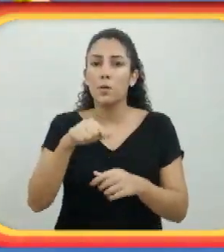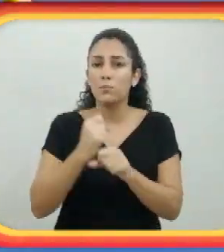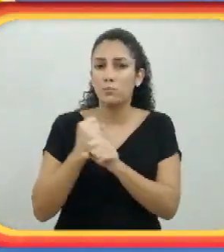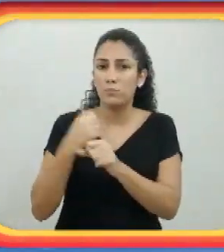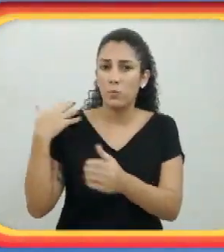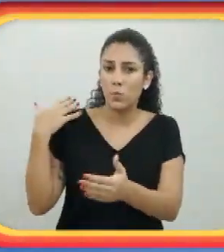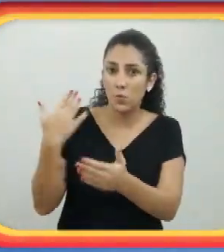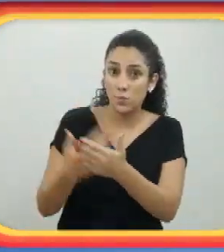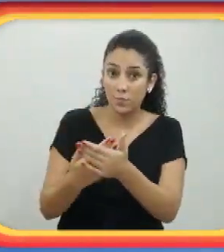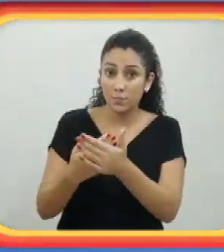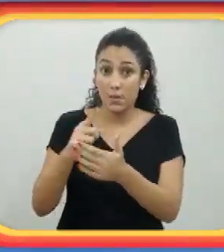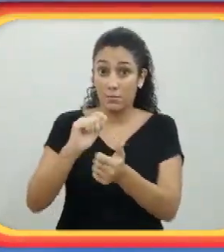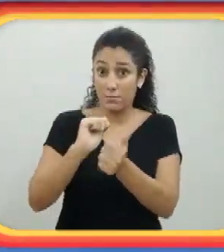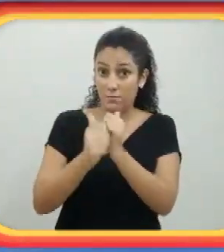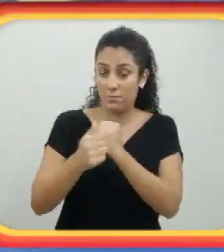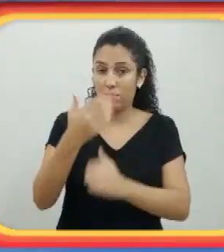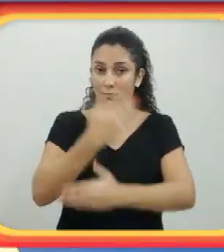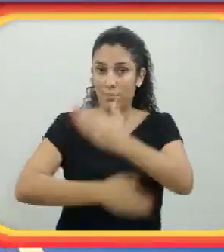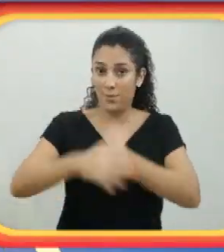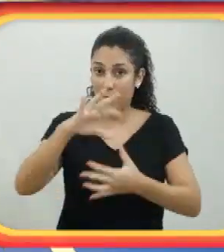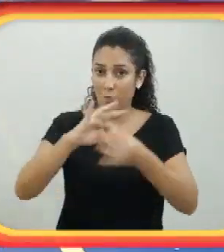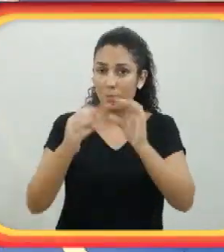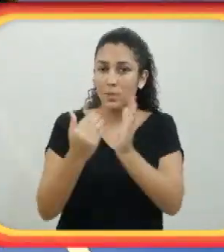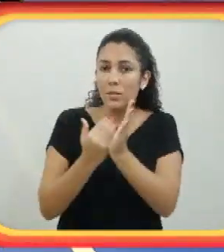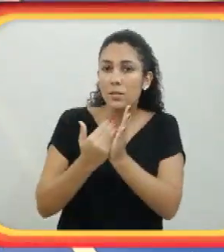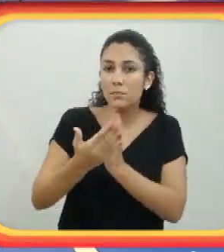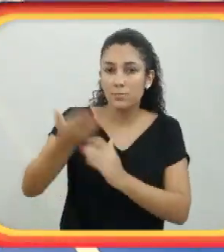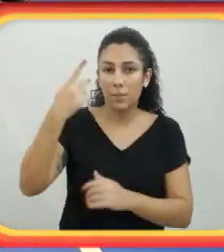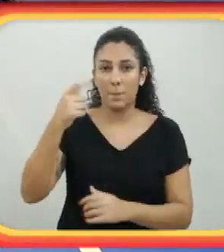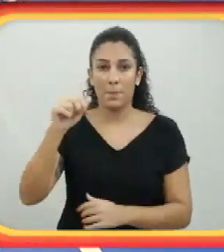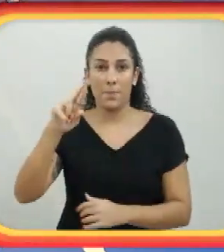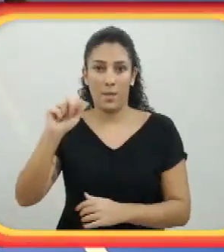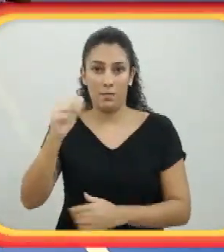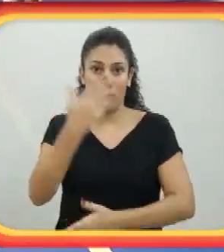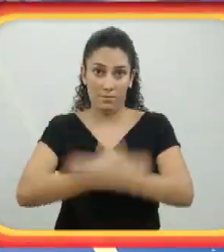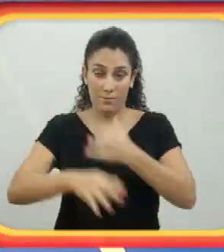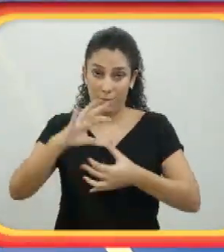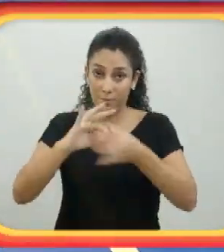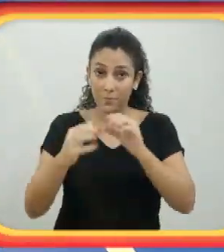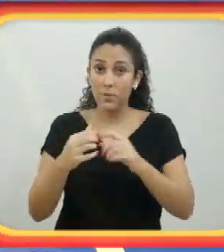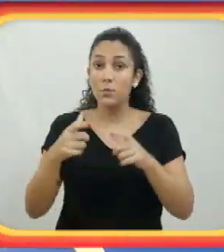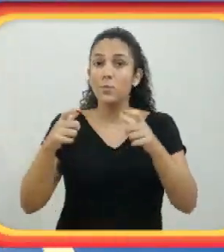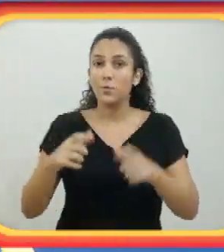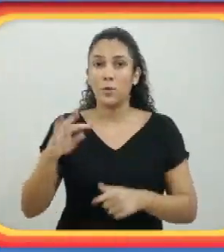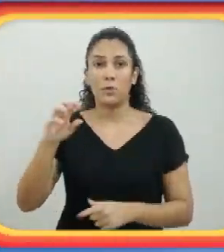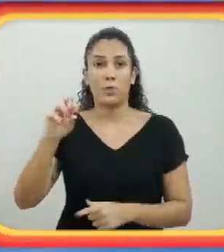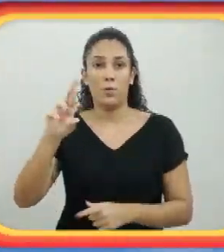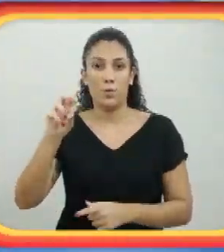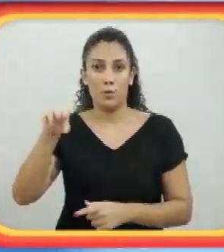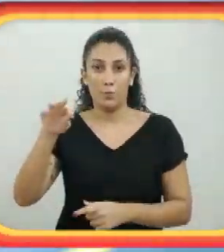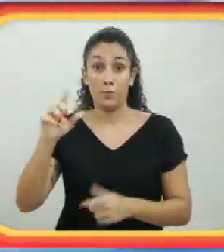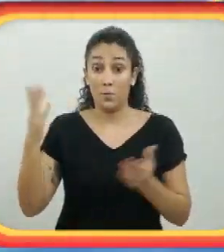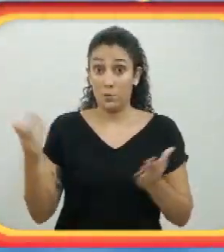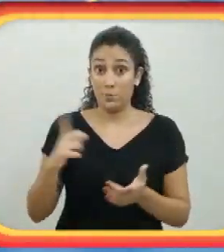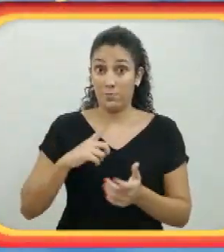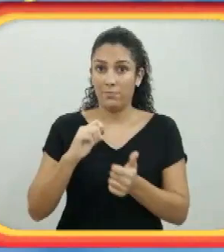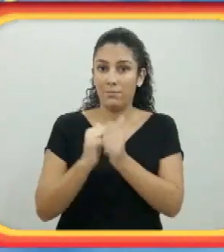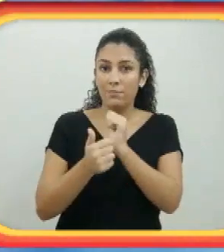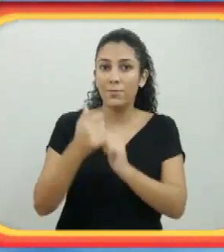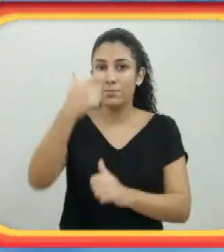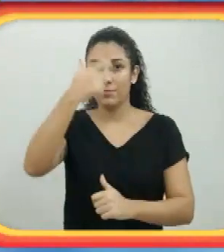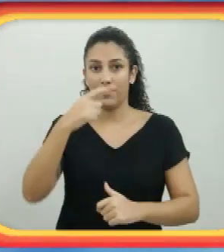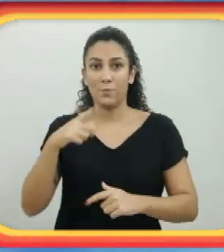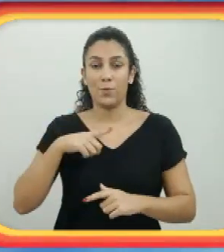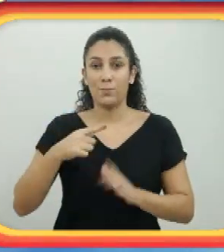de alta performance para pessoa com deficiência visual. O goalball é um esporte jogado numa quadra de voleibol de 18 por 9